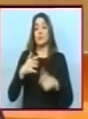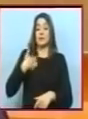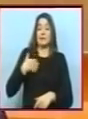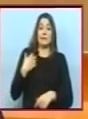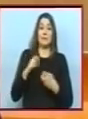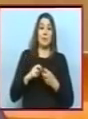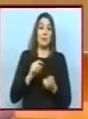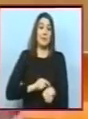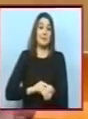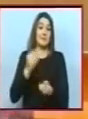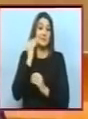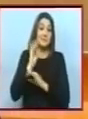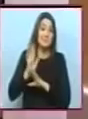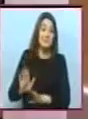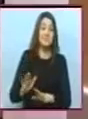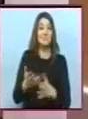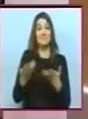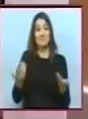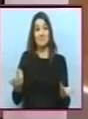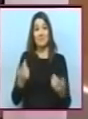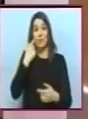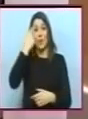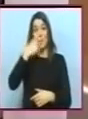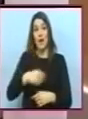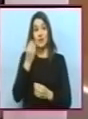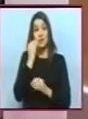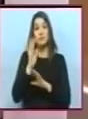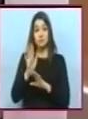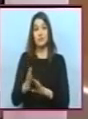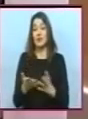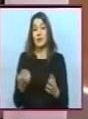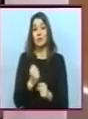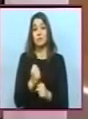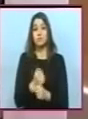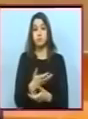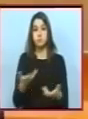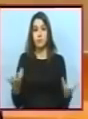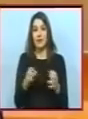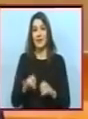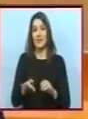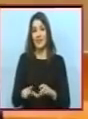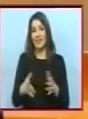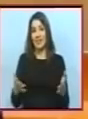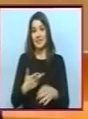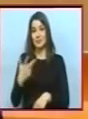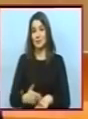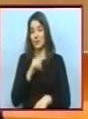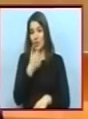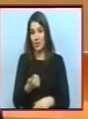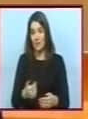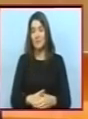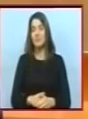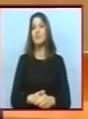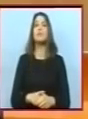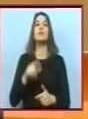enfim, é da própria natureza, do ser humano, e não há como evitar isso totalmente. Eu